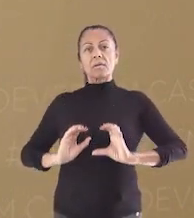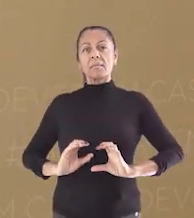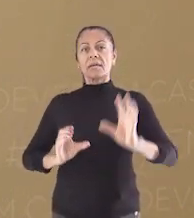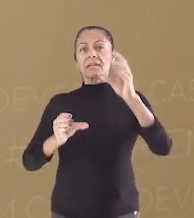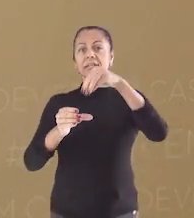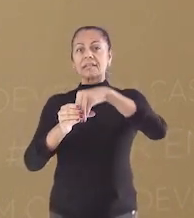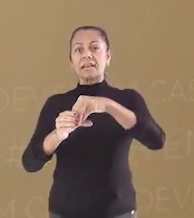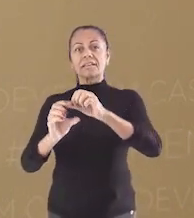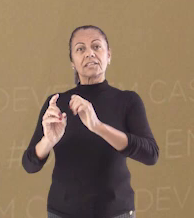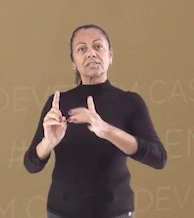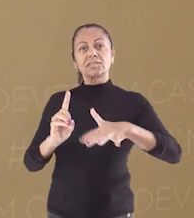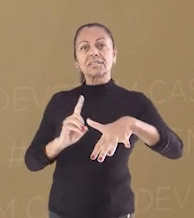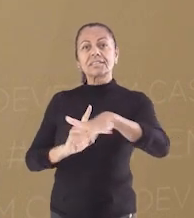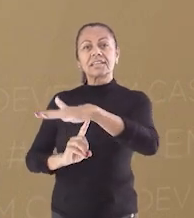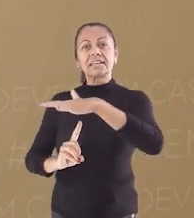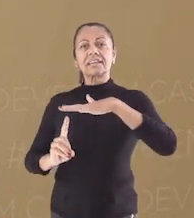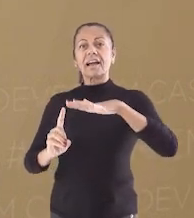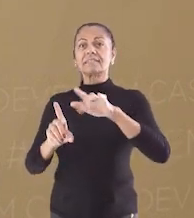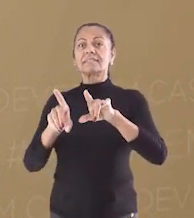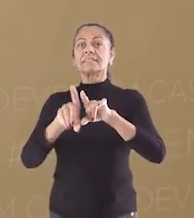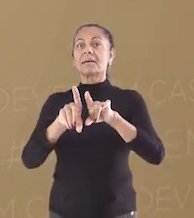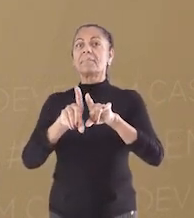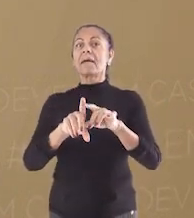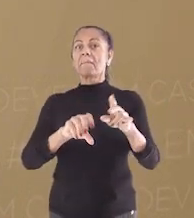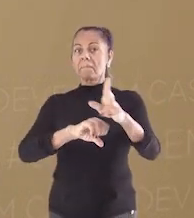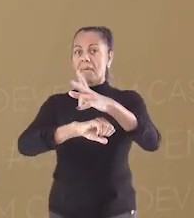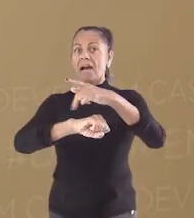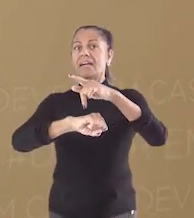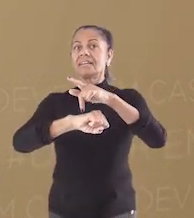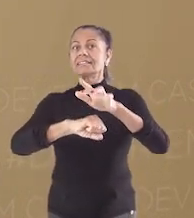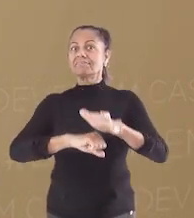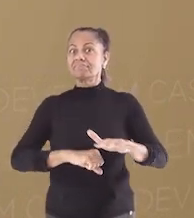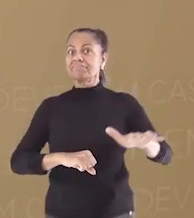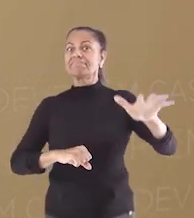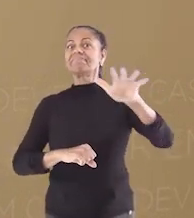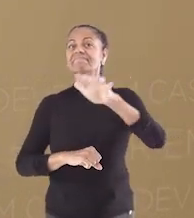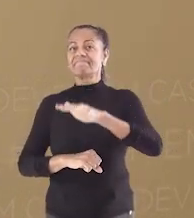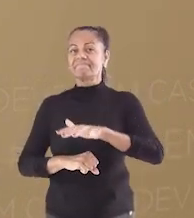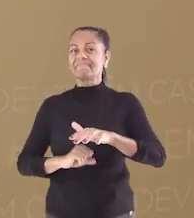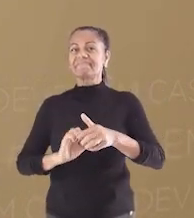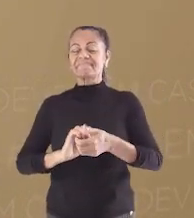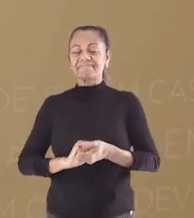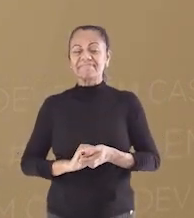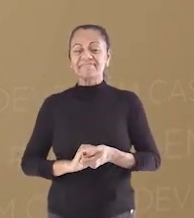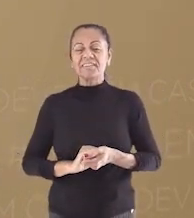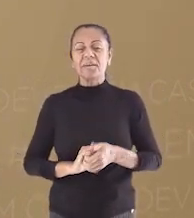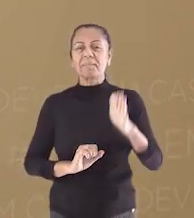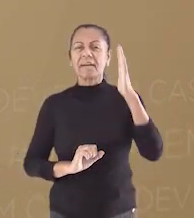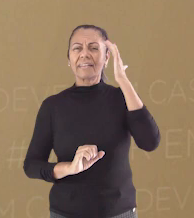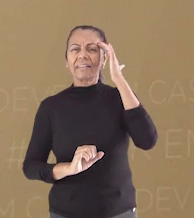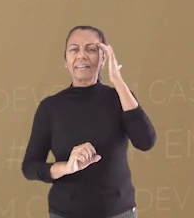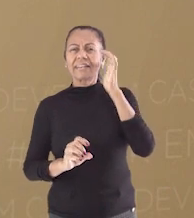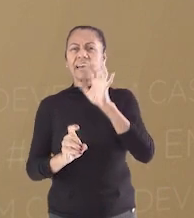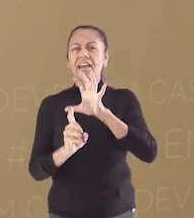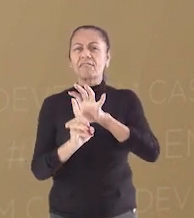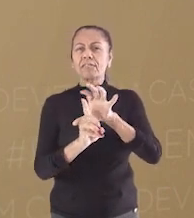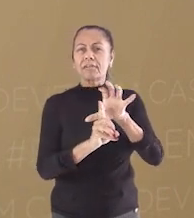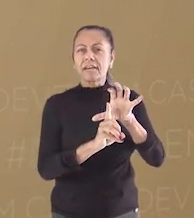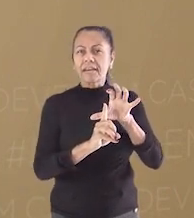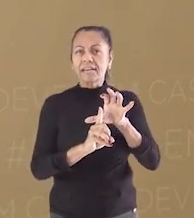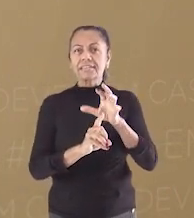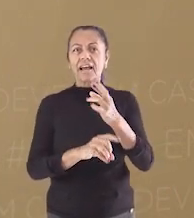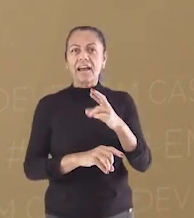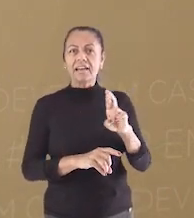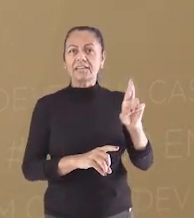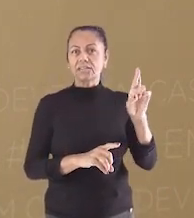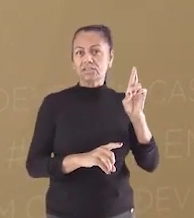pessoas de uma sociedade e até de um país. Para entender e conhecer a influência